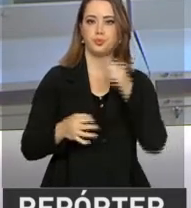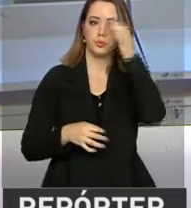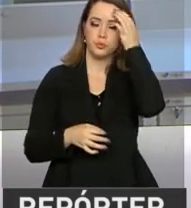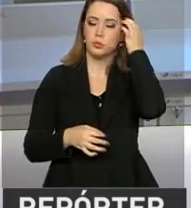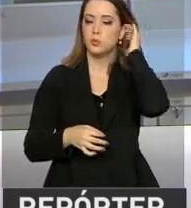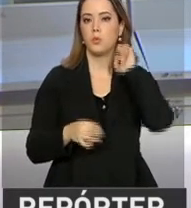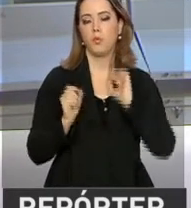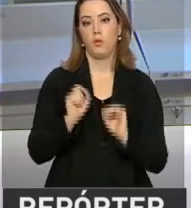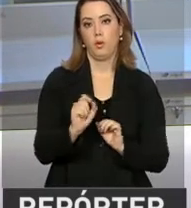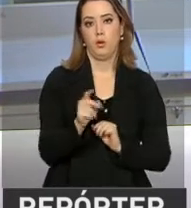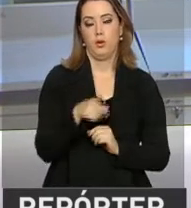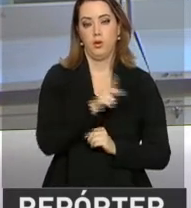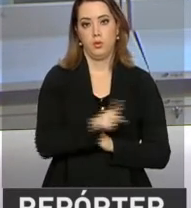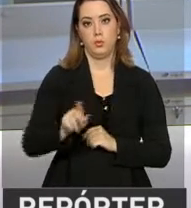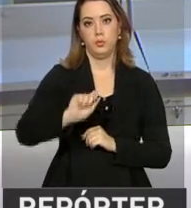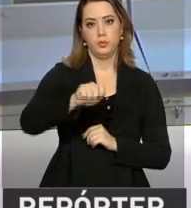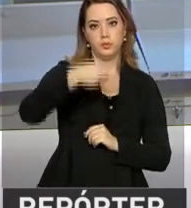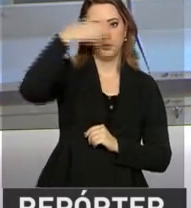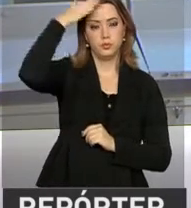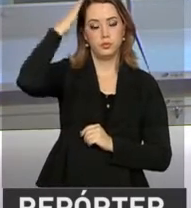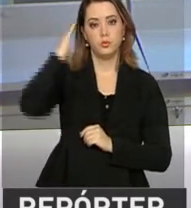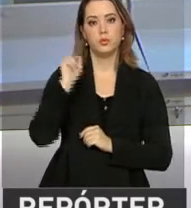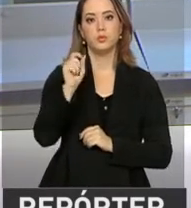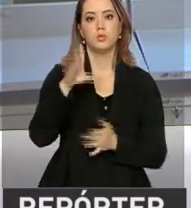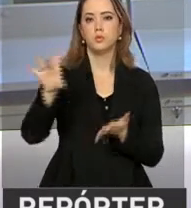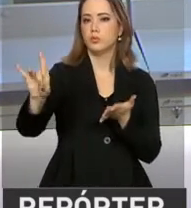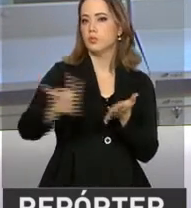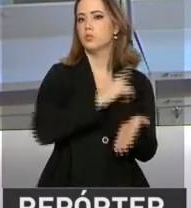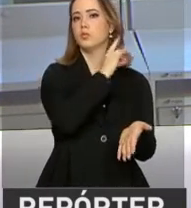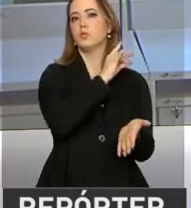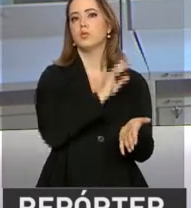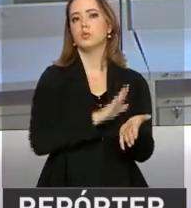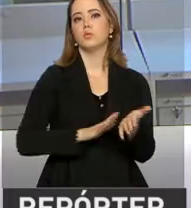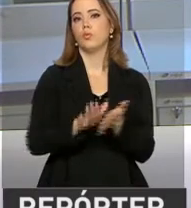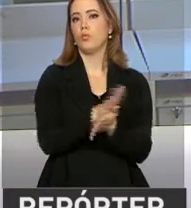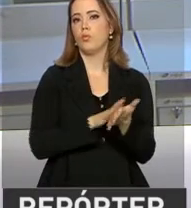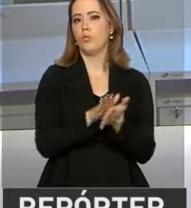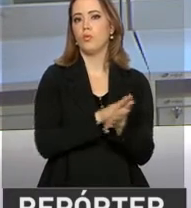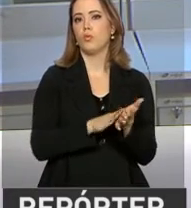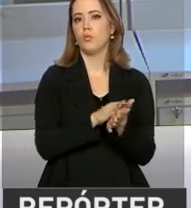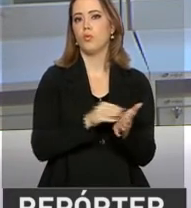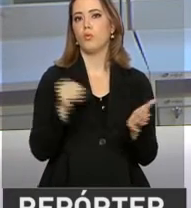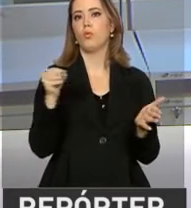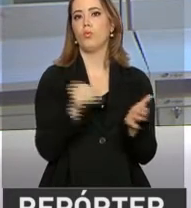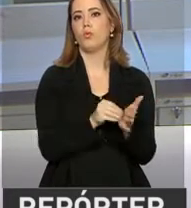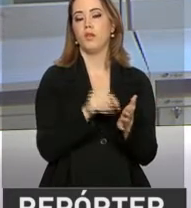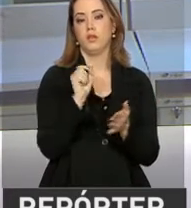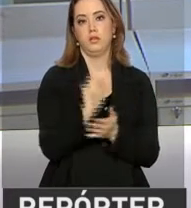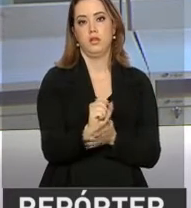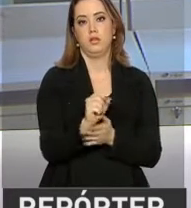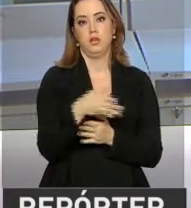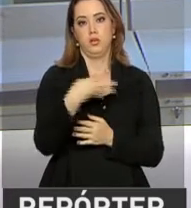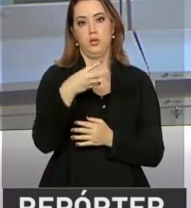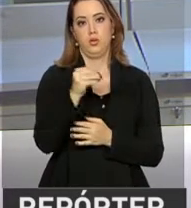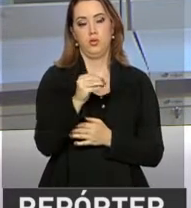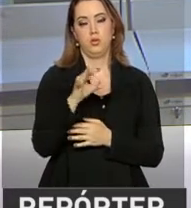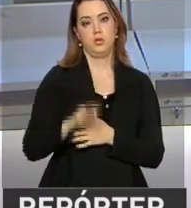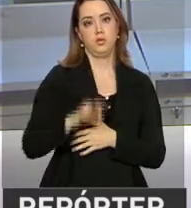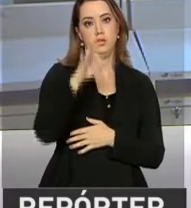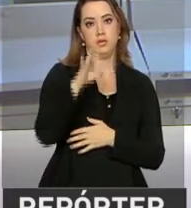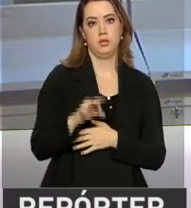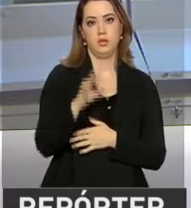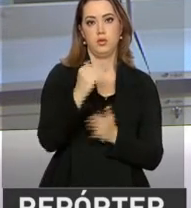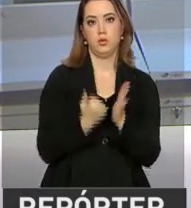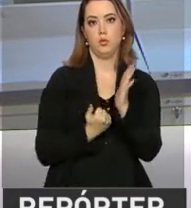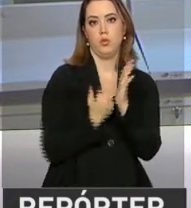exercício, Michel Temer, sancionou sem vetos o reajuste de até 41% dos servidores do Judiciário. O aumento será